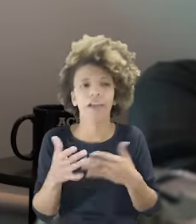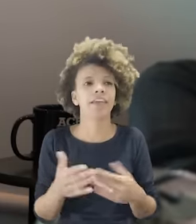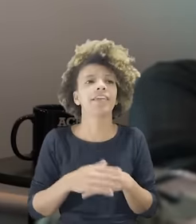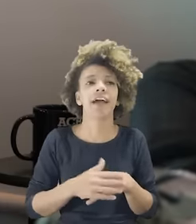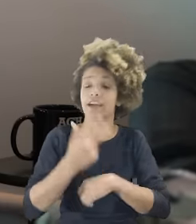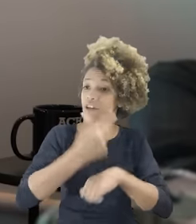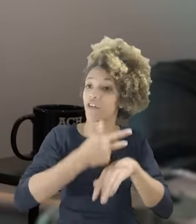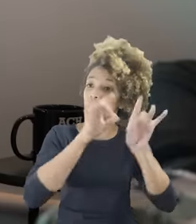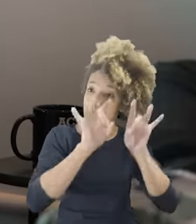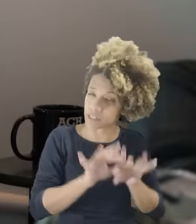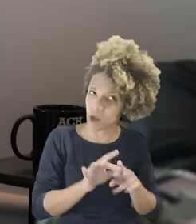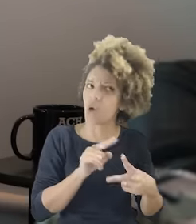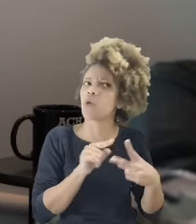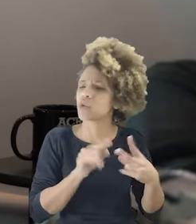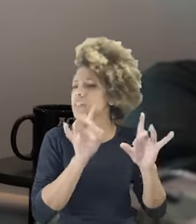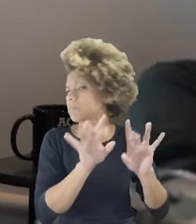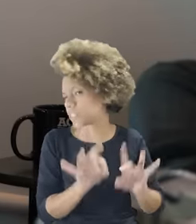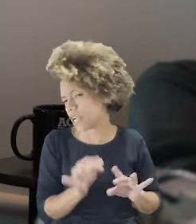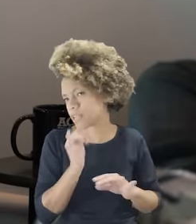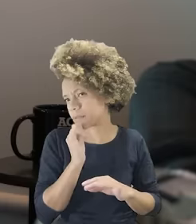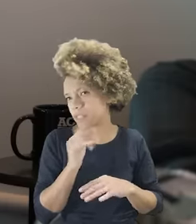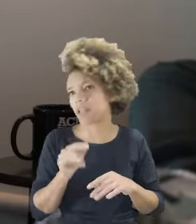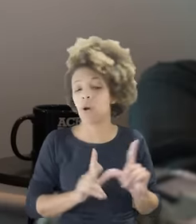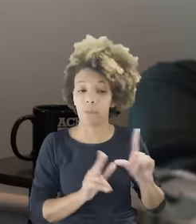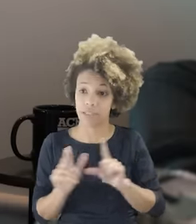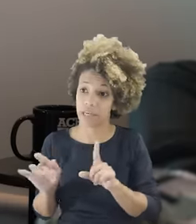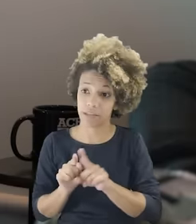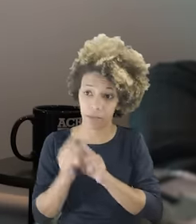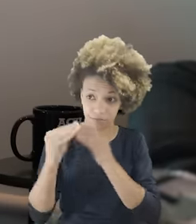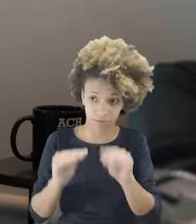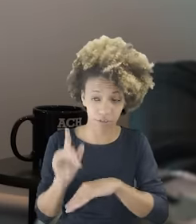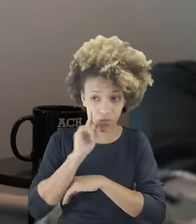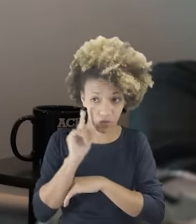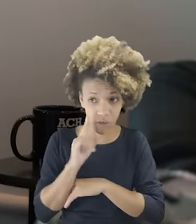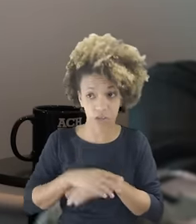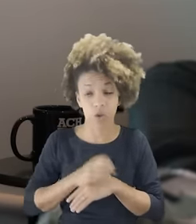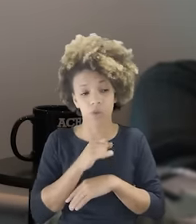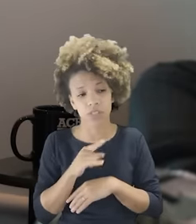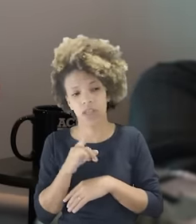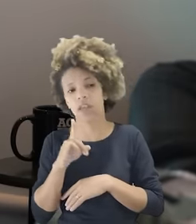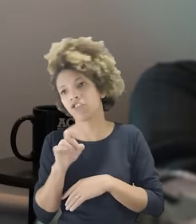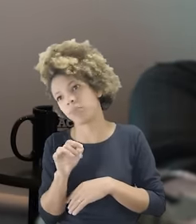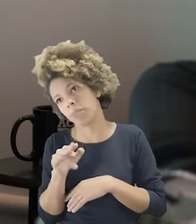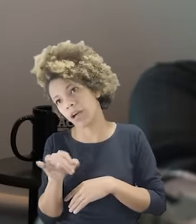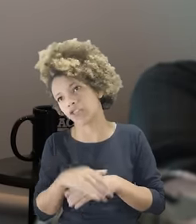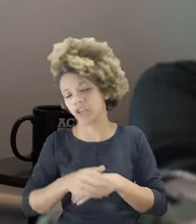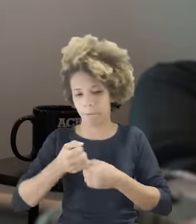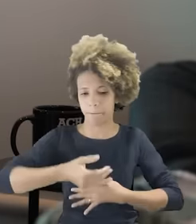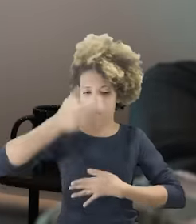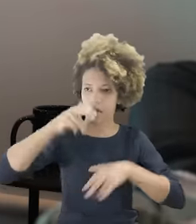e eu a gente gravou um especial dois especiais tipo uma série que é o ar Todo Dia Sai de Baixo assim de LED